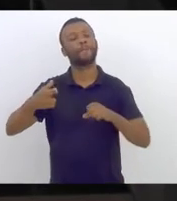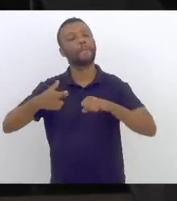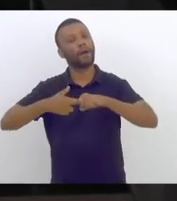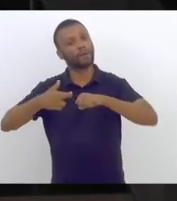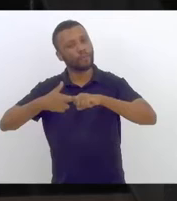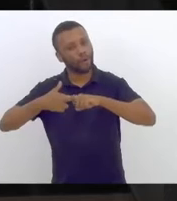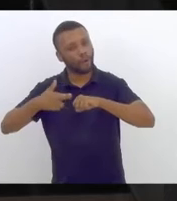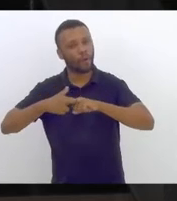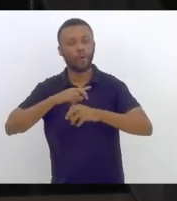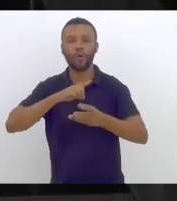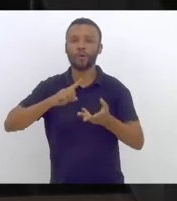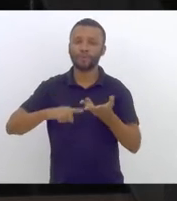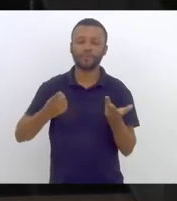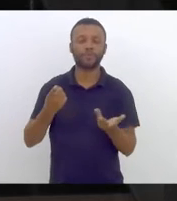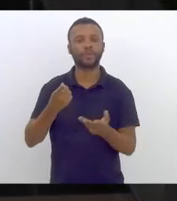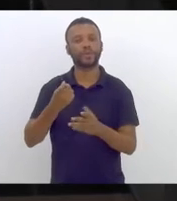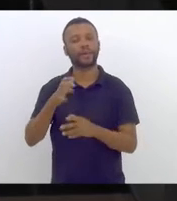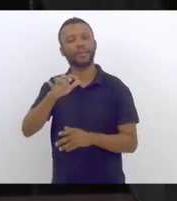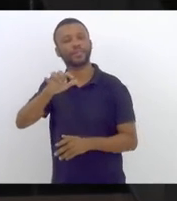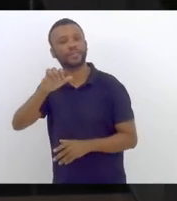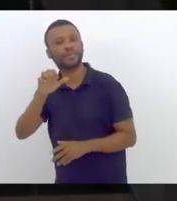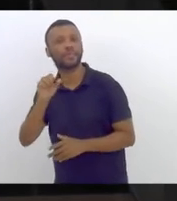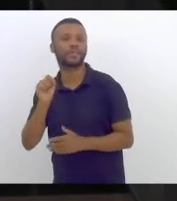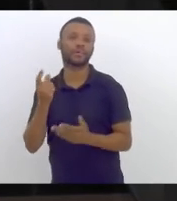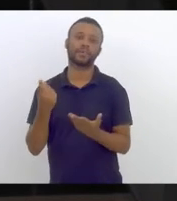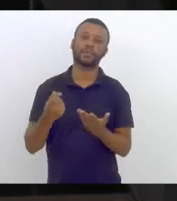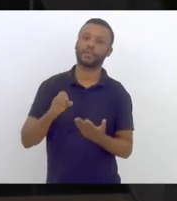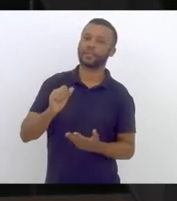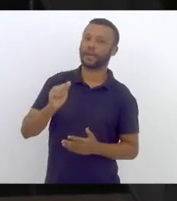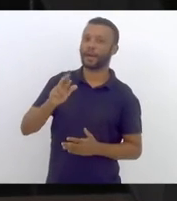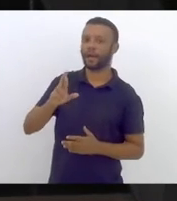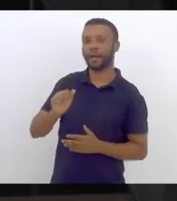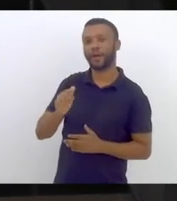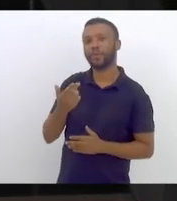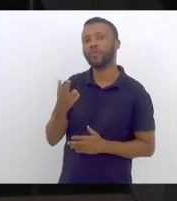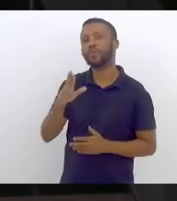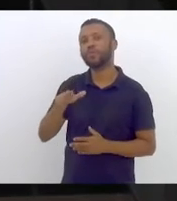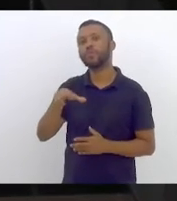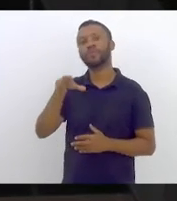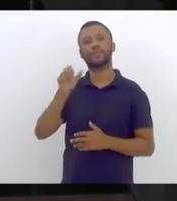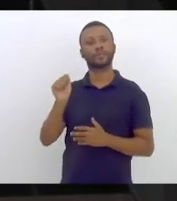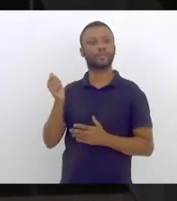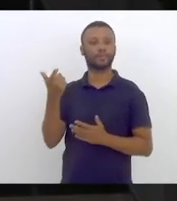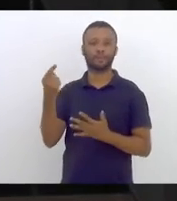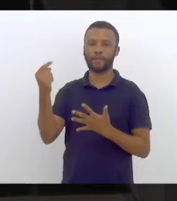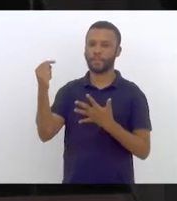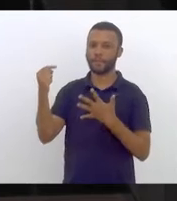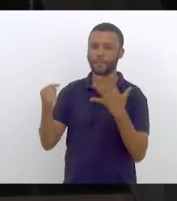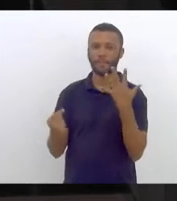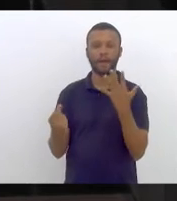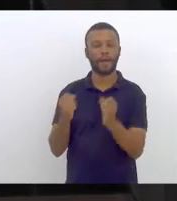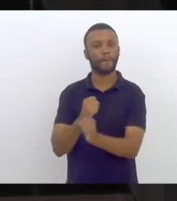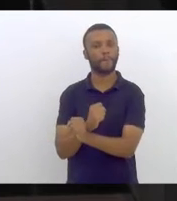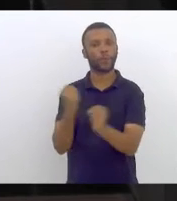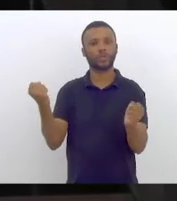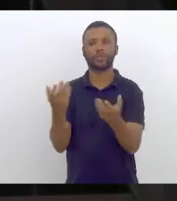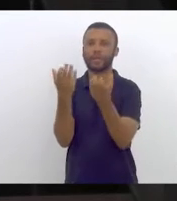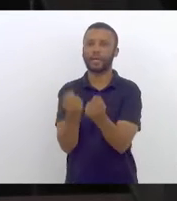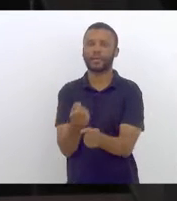para Saracuruna, para Caxias, etc., etc. Então, é inconcebível. Mas não quero